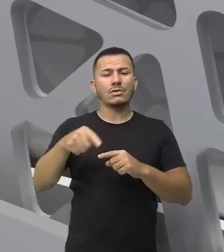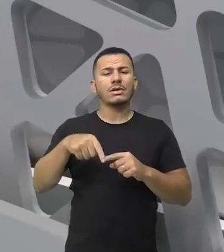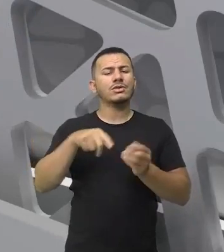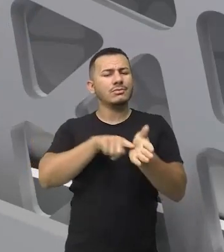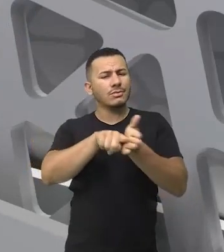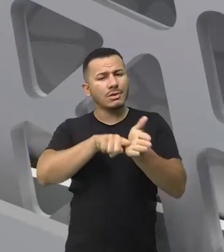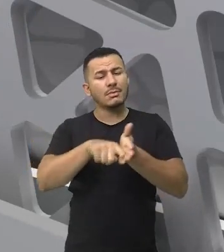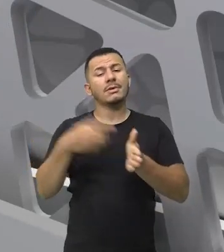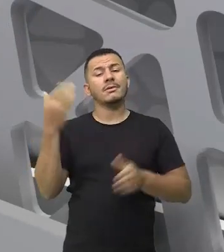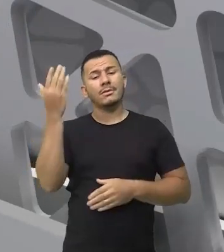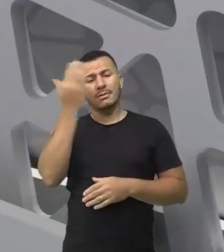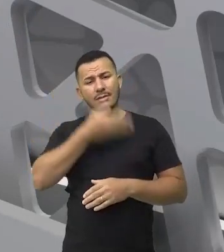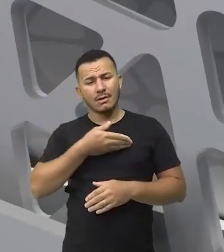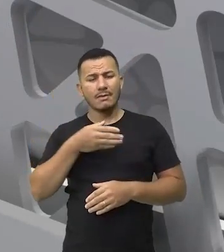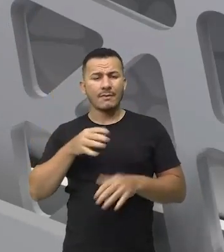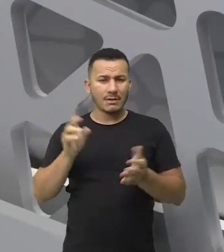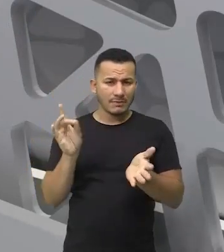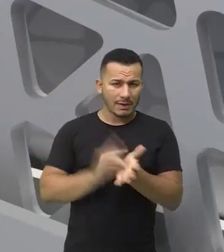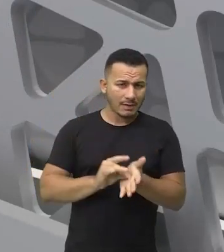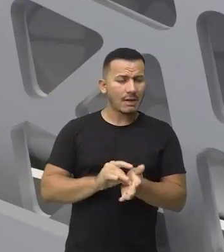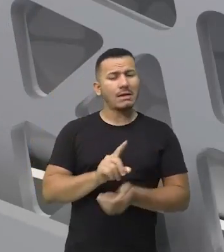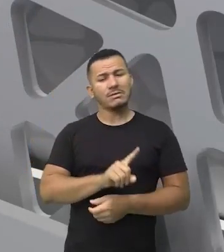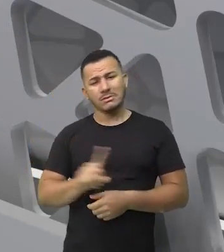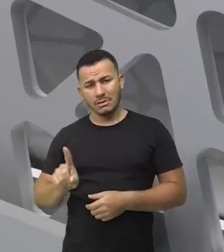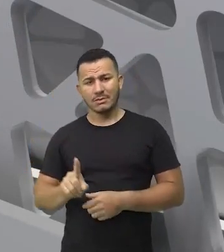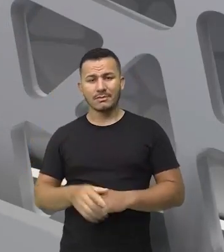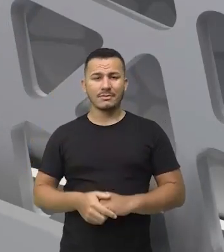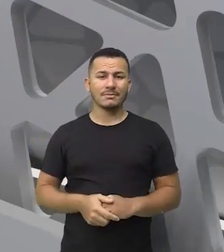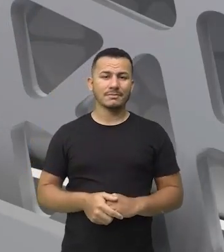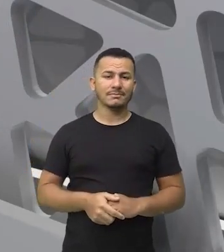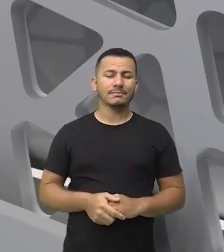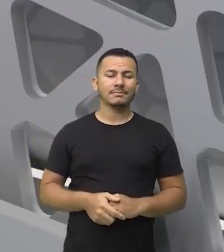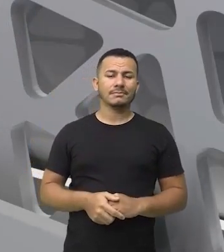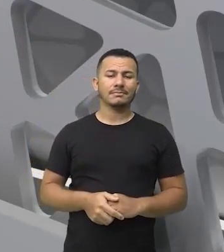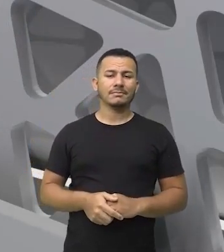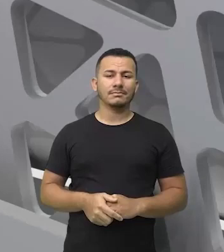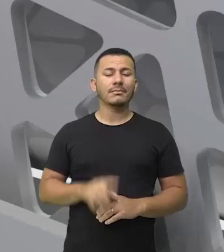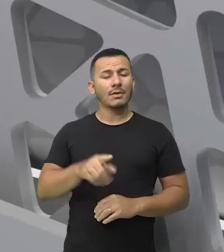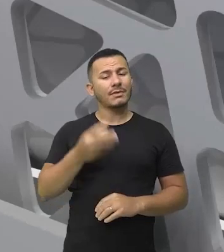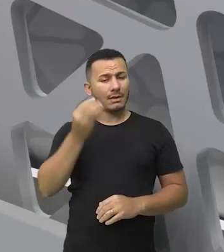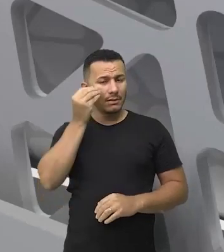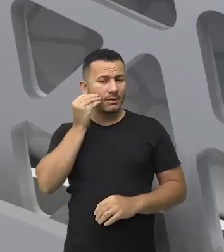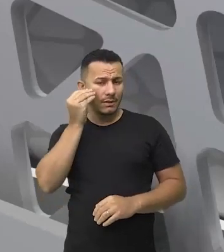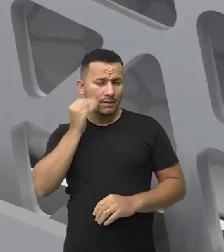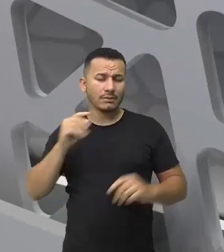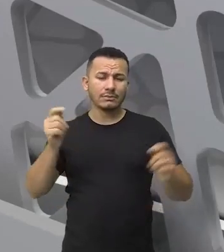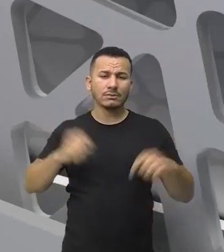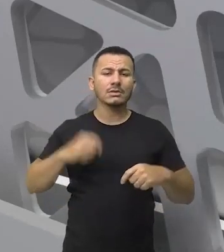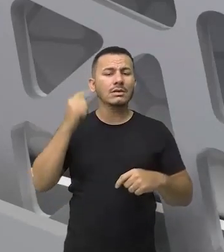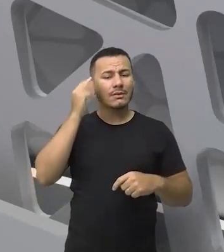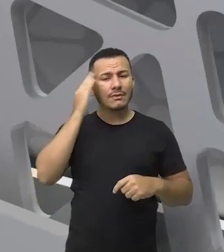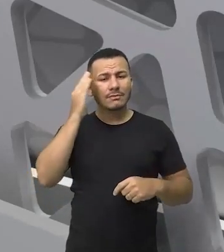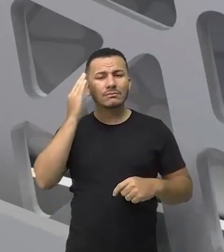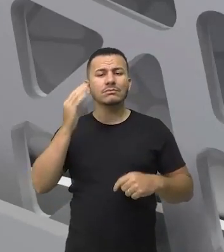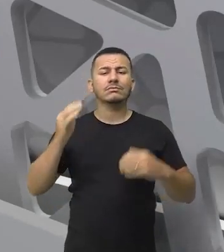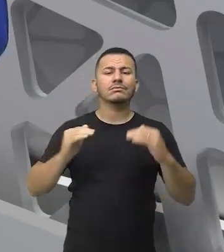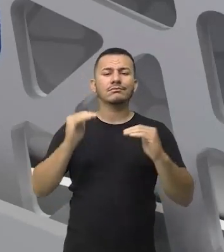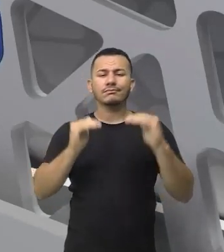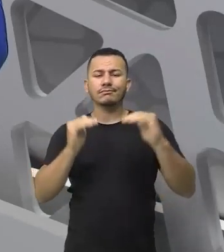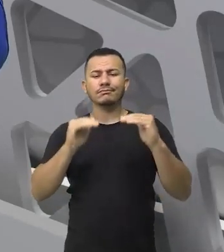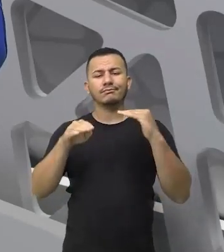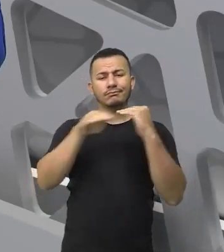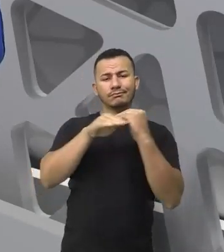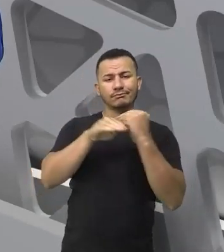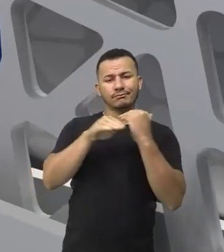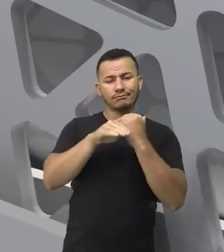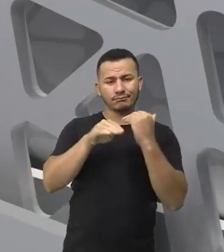foi feito? A verificação, para ver se realmente essa coisa funcionava. Então, você testa e vê se está em equilíbrio,